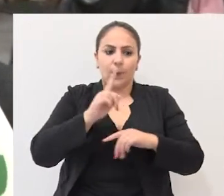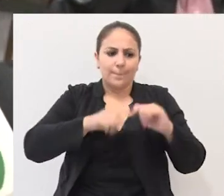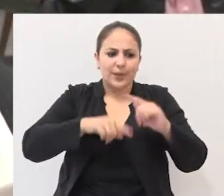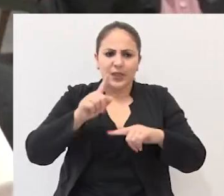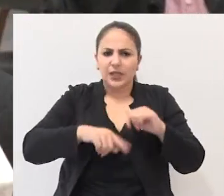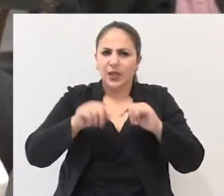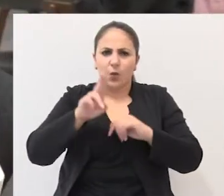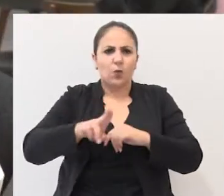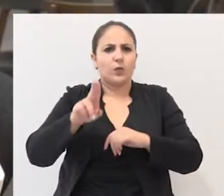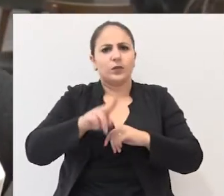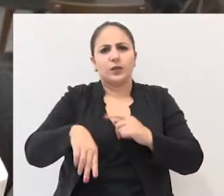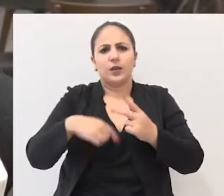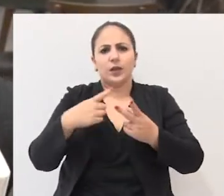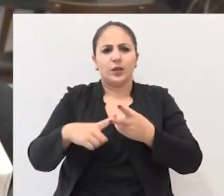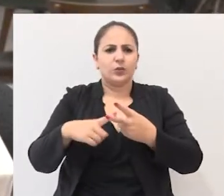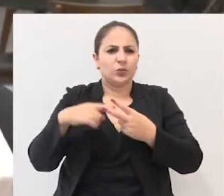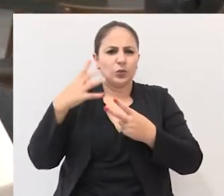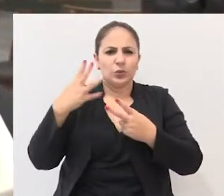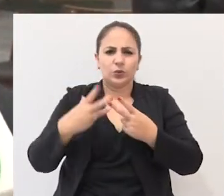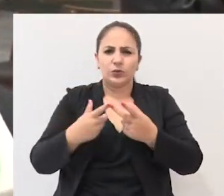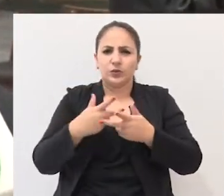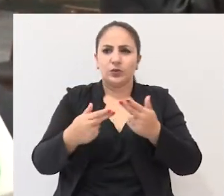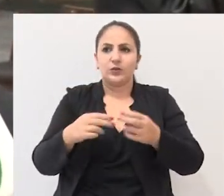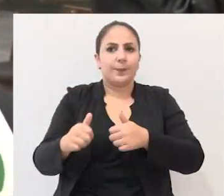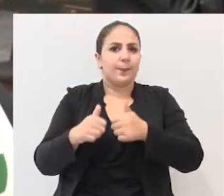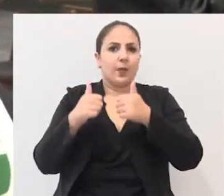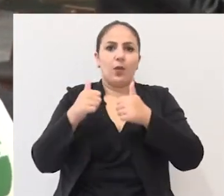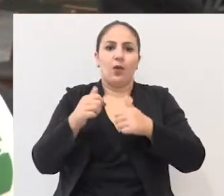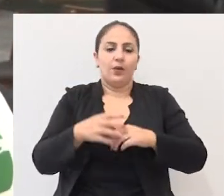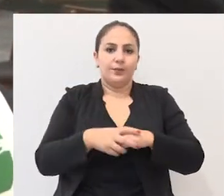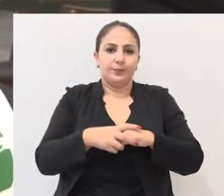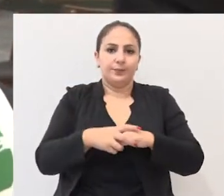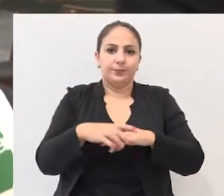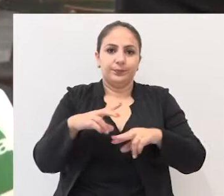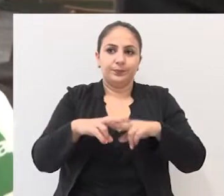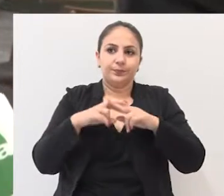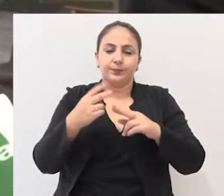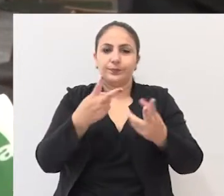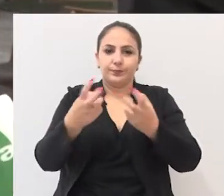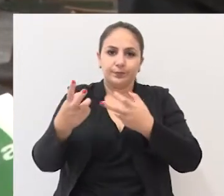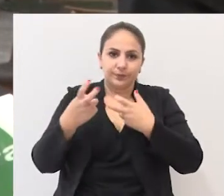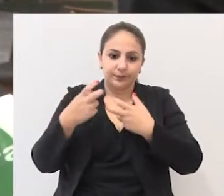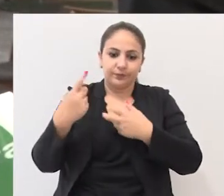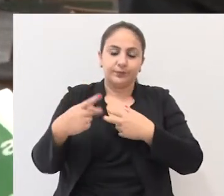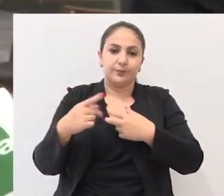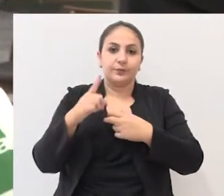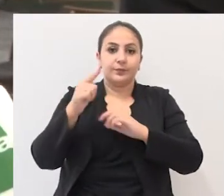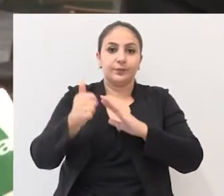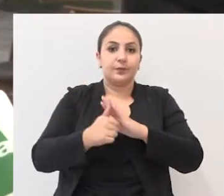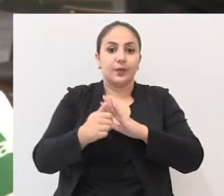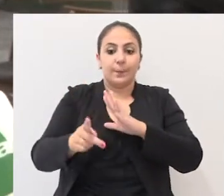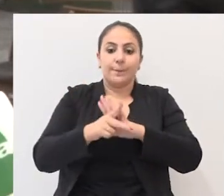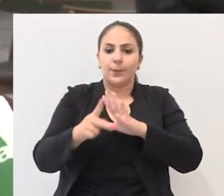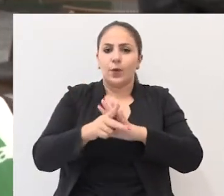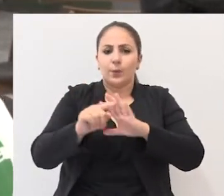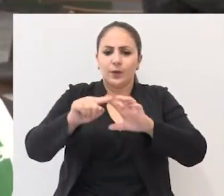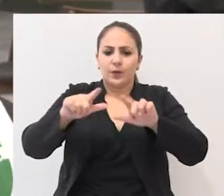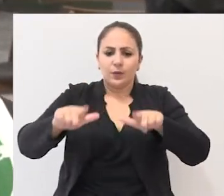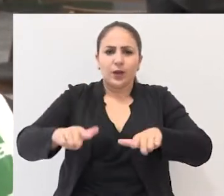que foi usado no empreendimento é dos melhores. Então, vocês notam aqui, depois, pela própria praça de